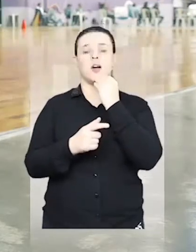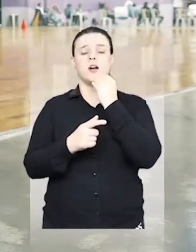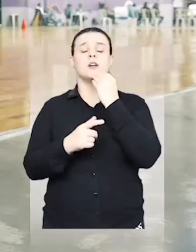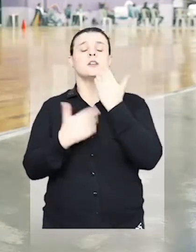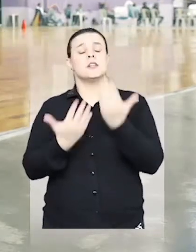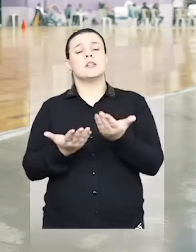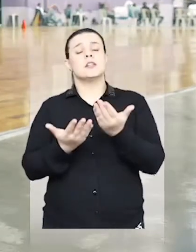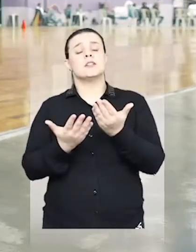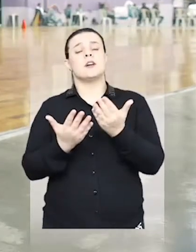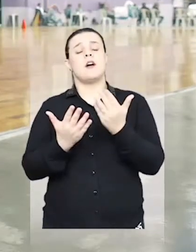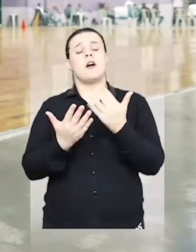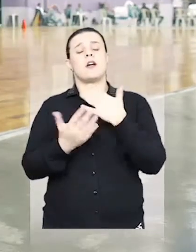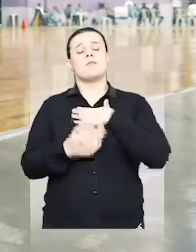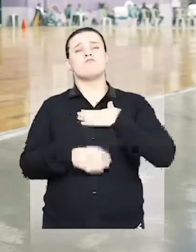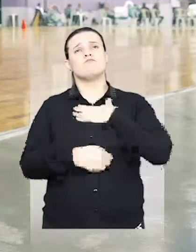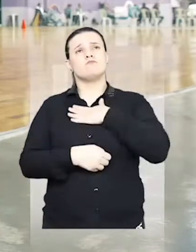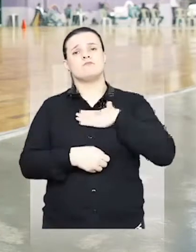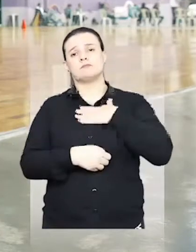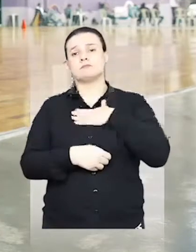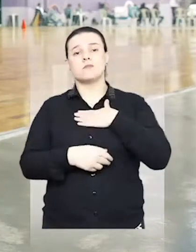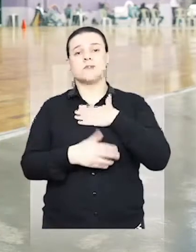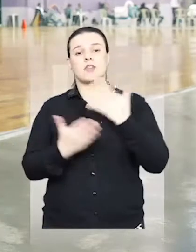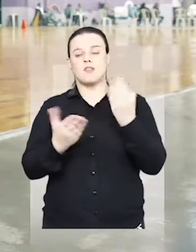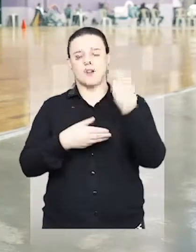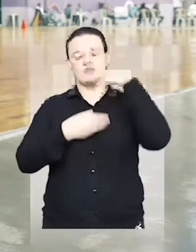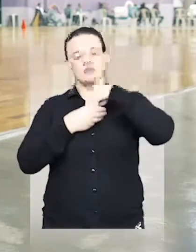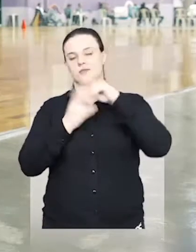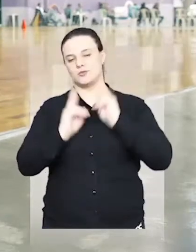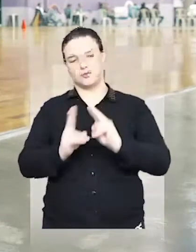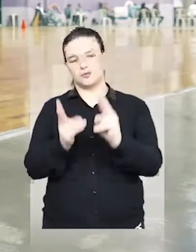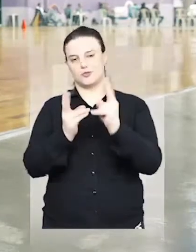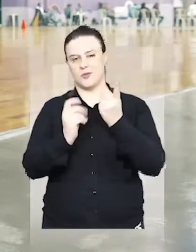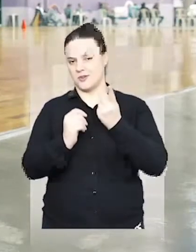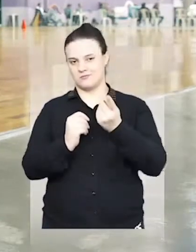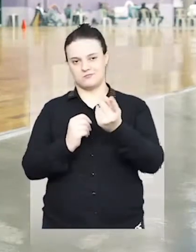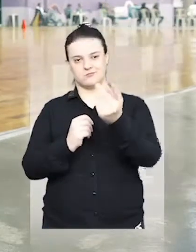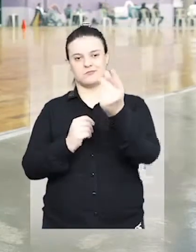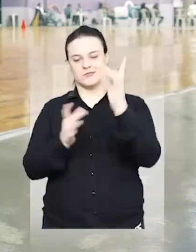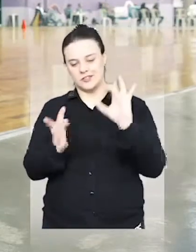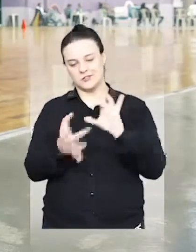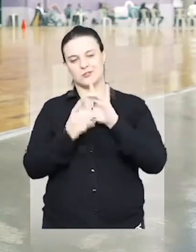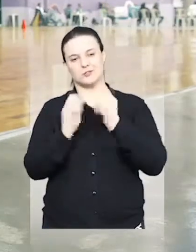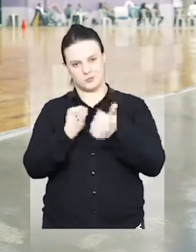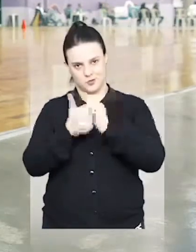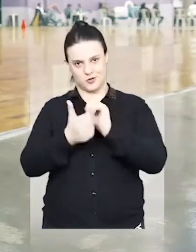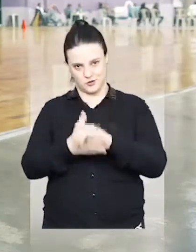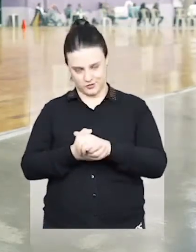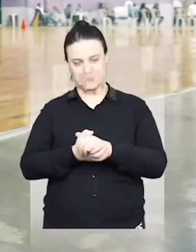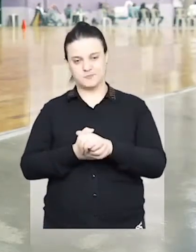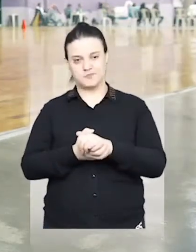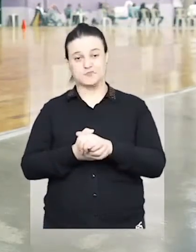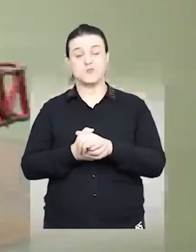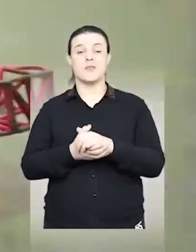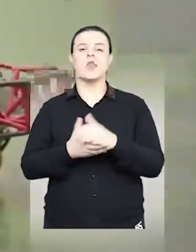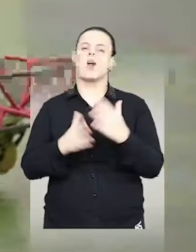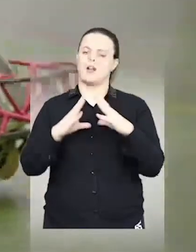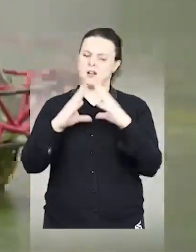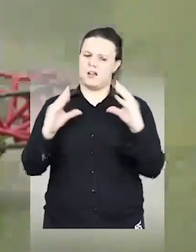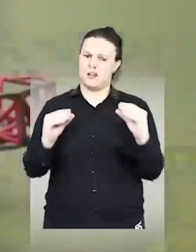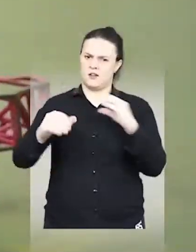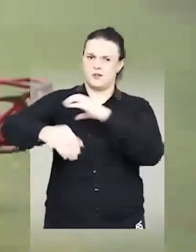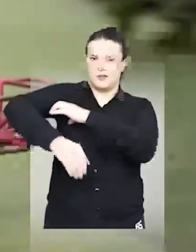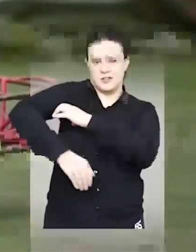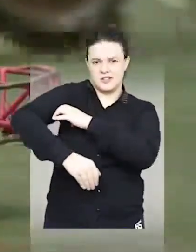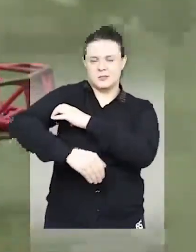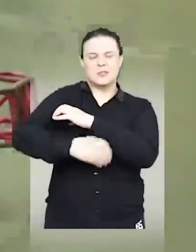oportunidades. Isso é algo que eu acho que não vai sair de mim, né? Essa ligação com o esporte. O